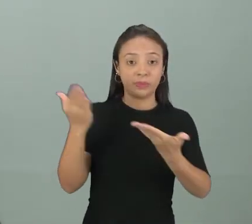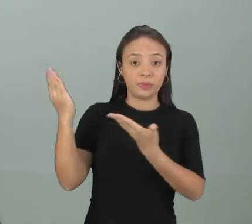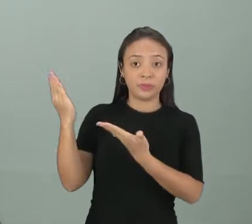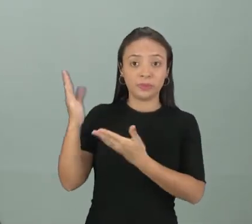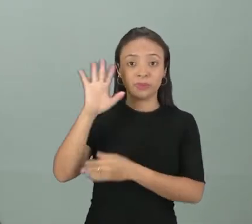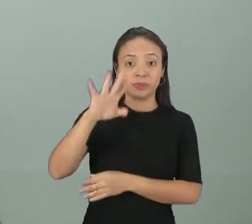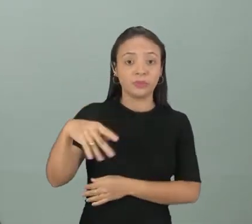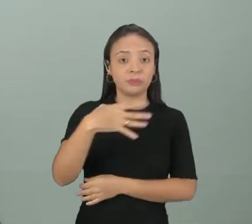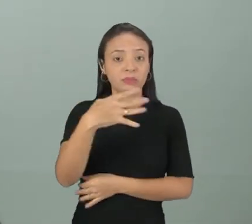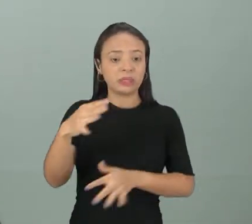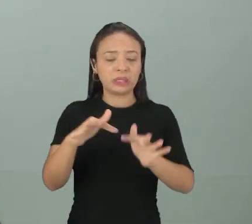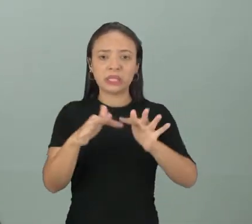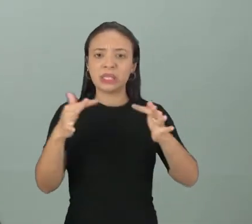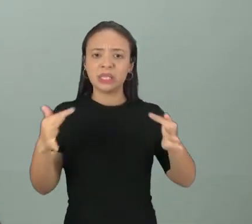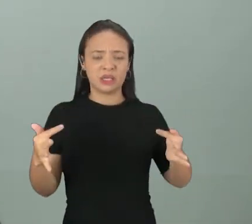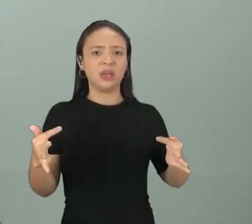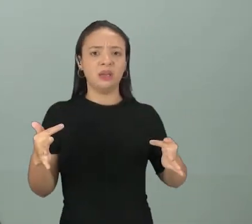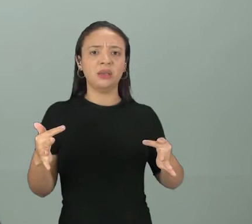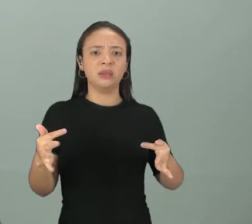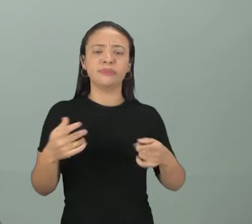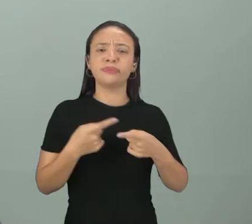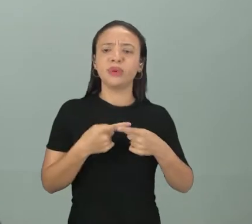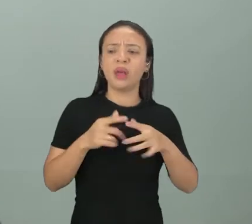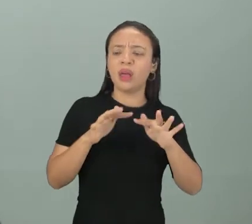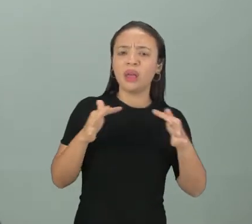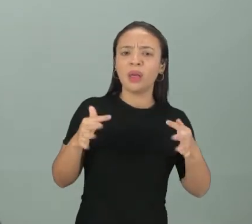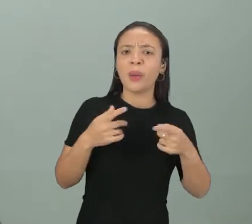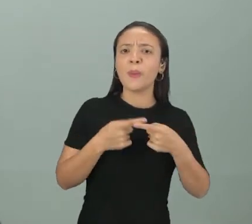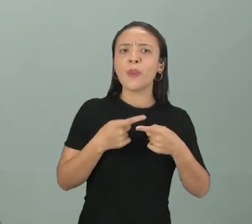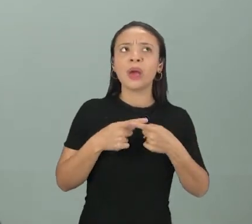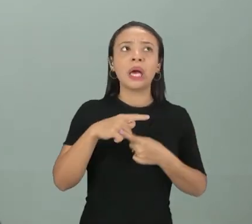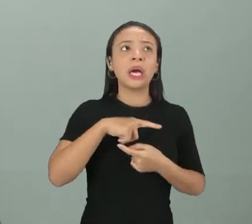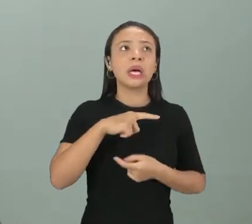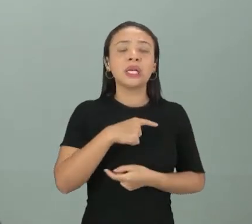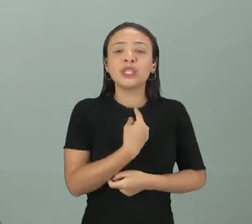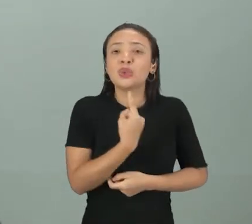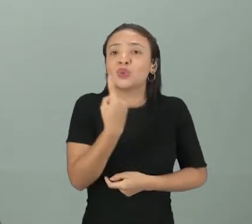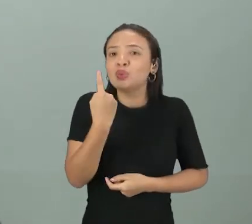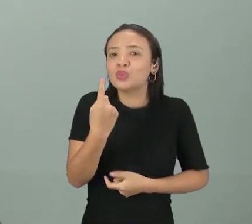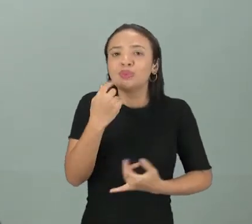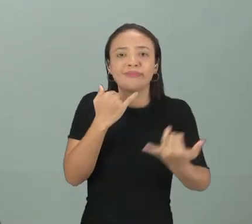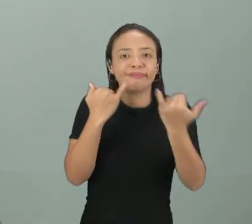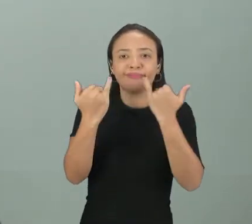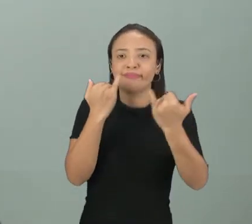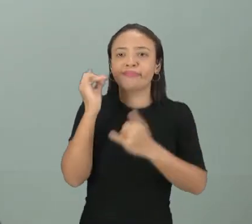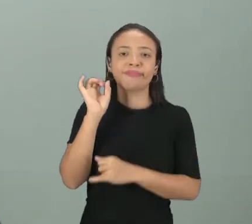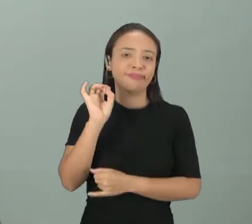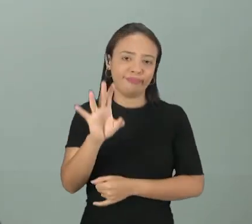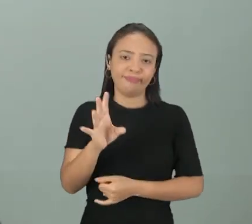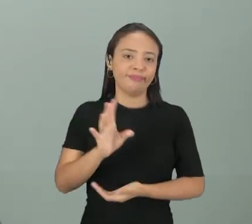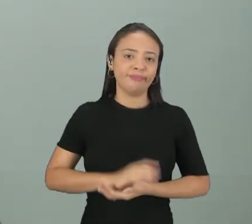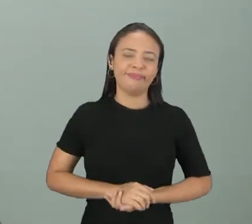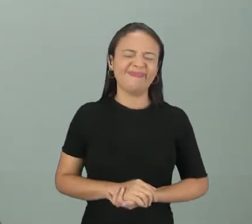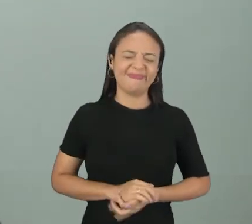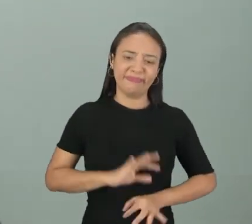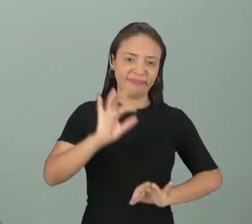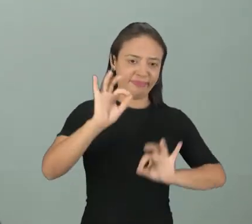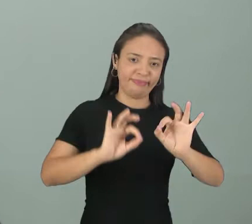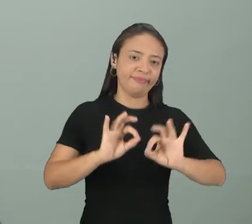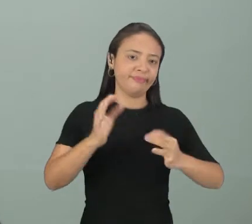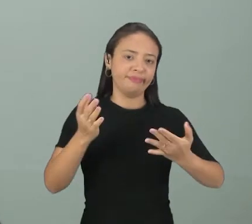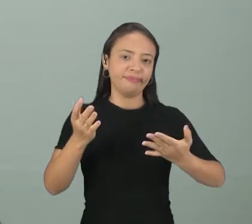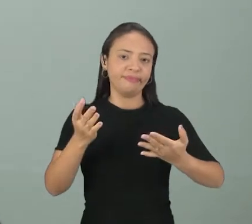de uma tabela simples isso mesmo porque porque nós só temos um dado para ser